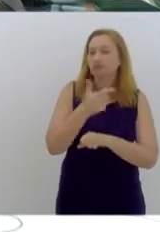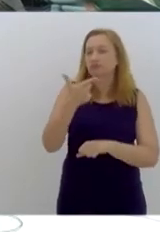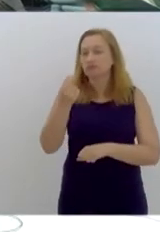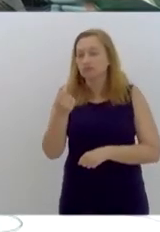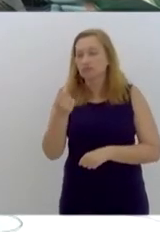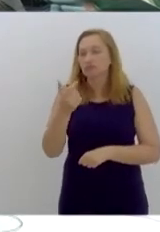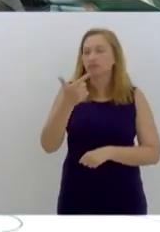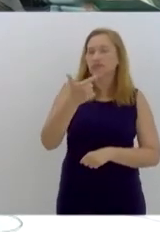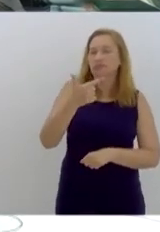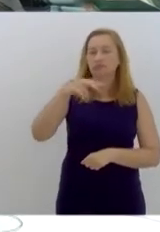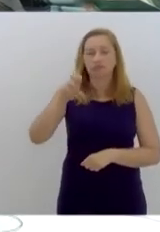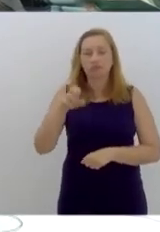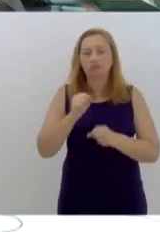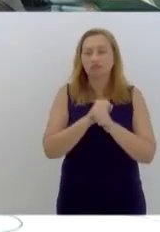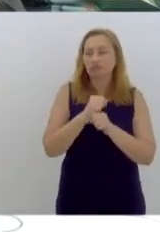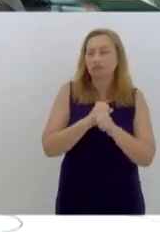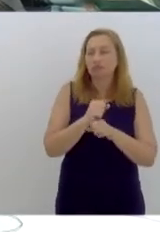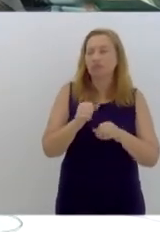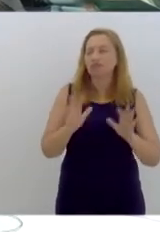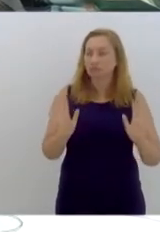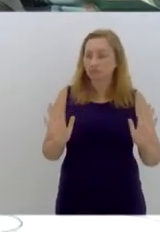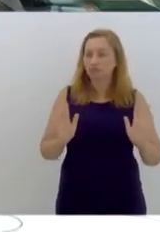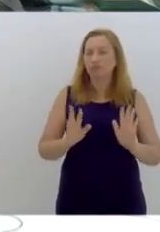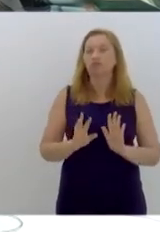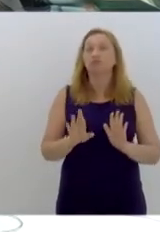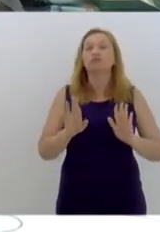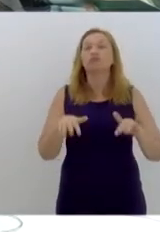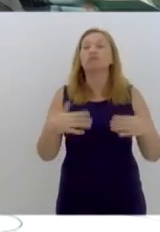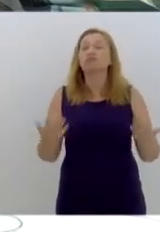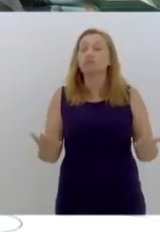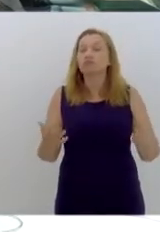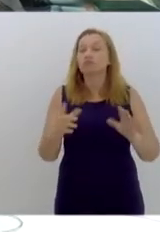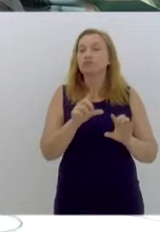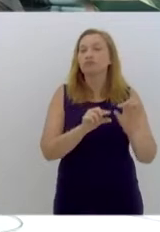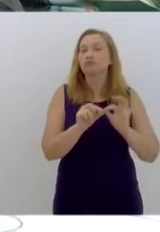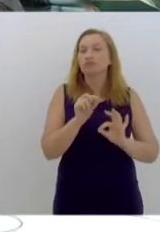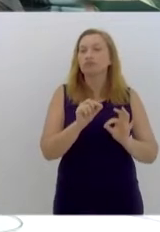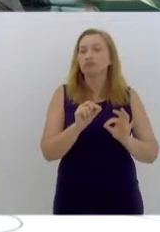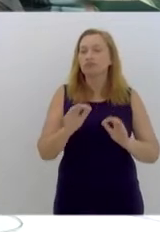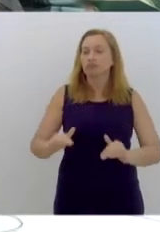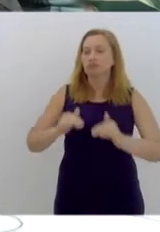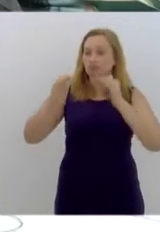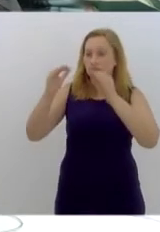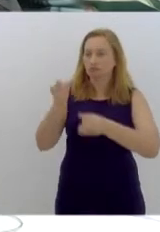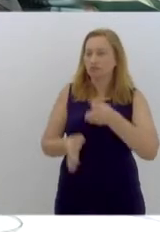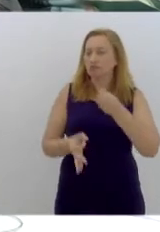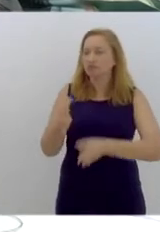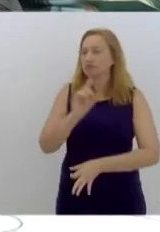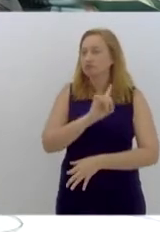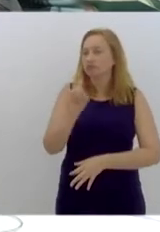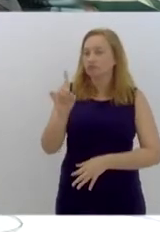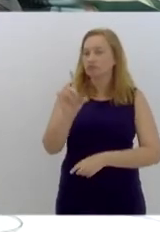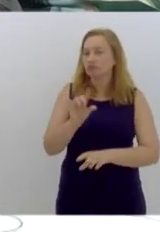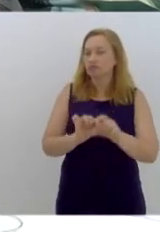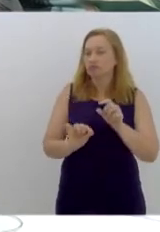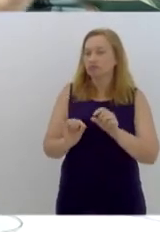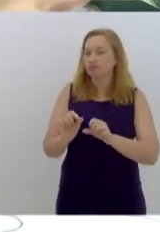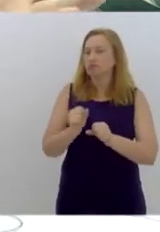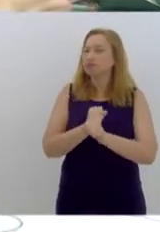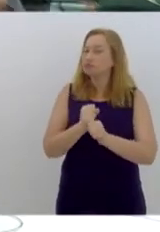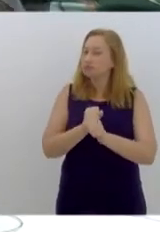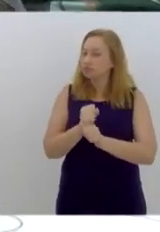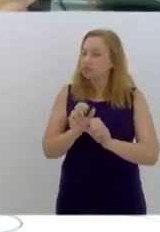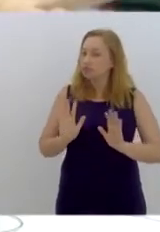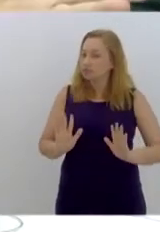em 25 anos, enfim. Este é um critério, porque o Supremo não definiu o critério. Né? Ele delegou